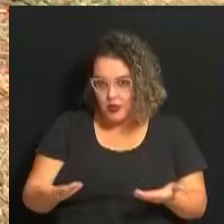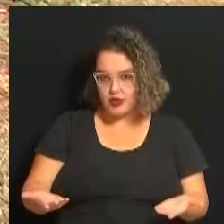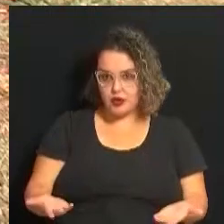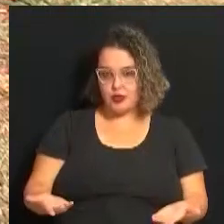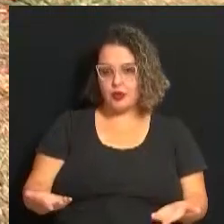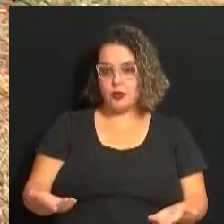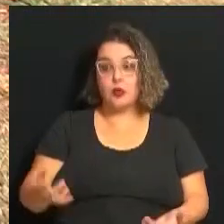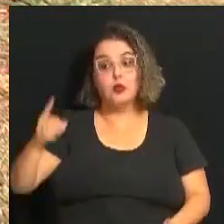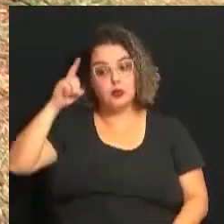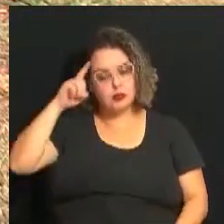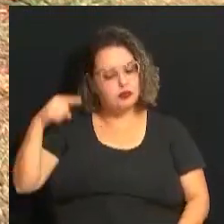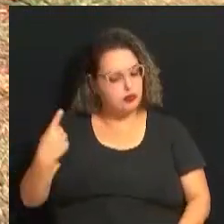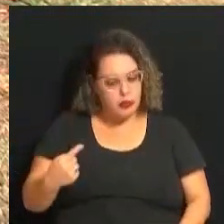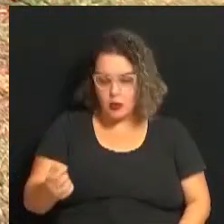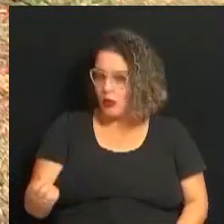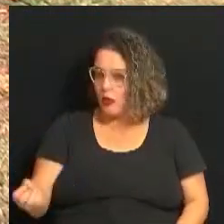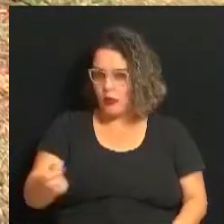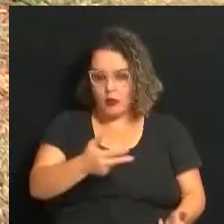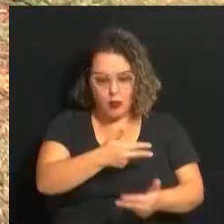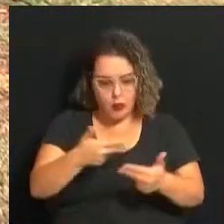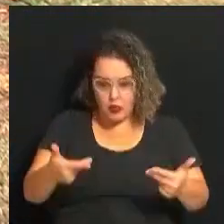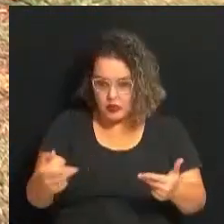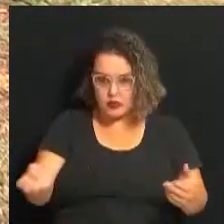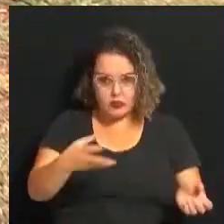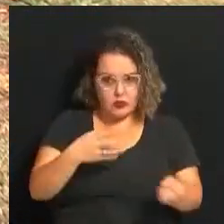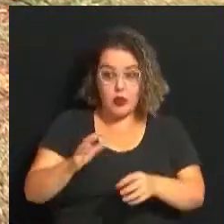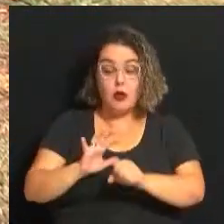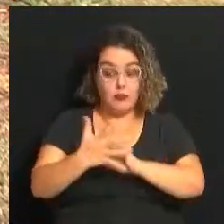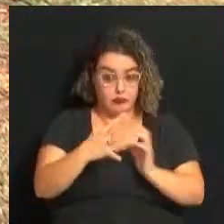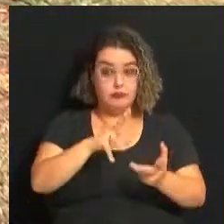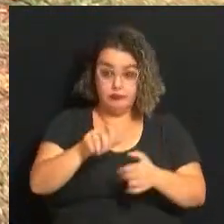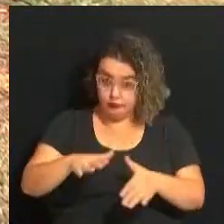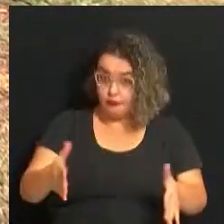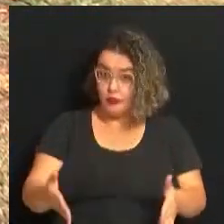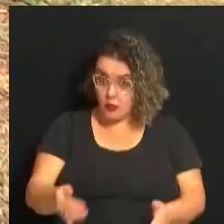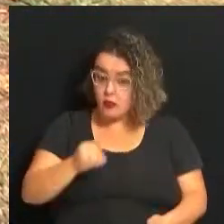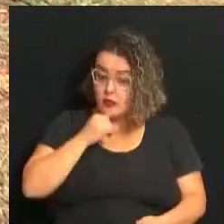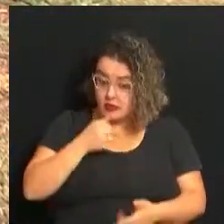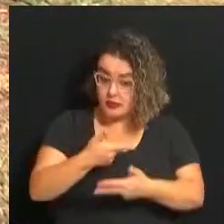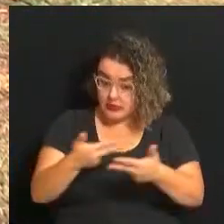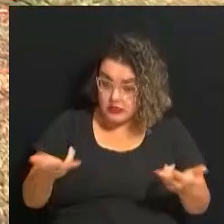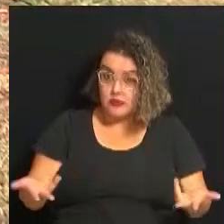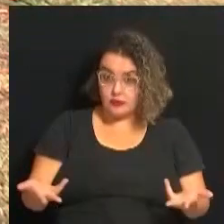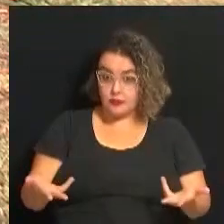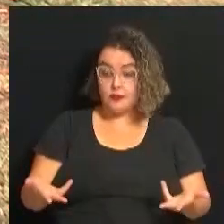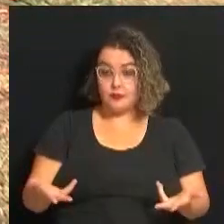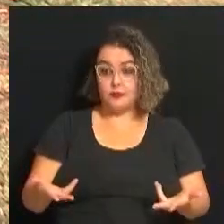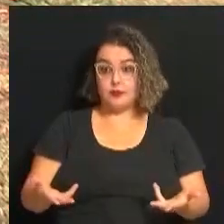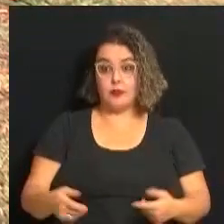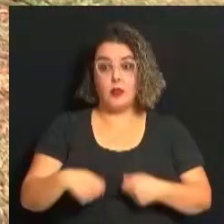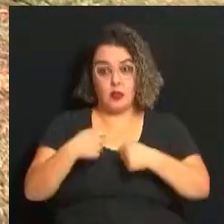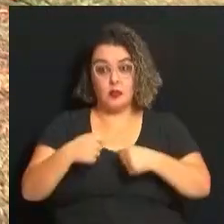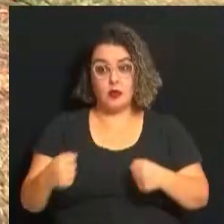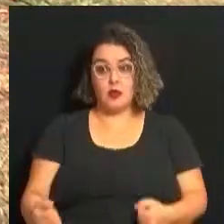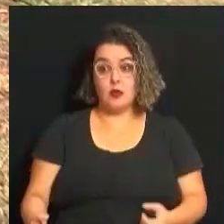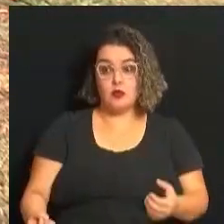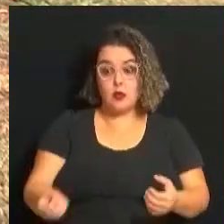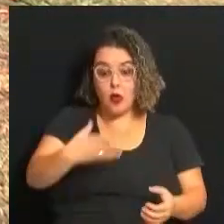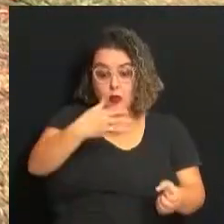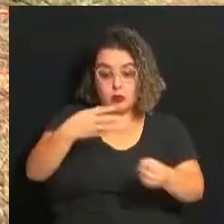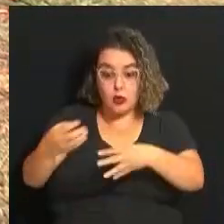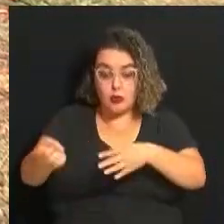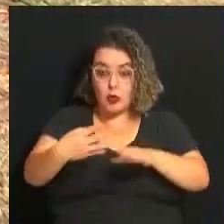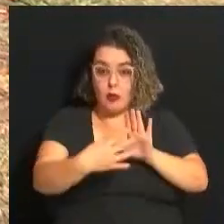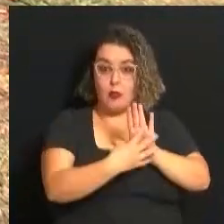dia surge uma coisa nova, a pandemia foi um exemplo disso. Sim. Né? Então, a gente precisou ali criar novos cenários, criar novos modelos,